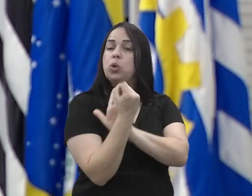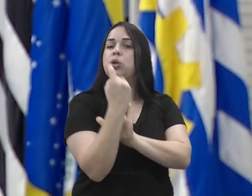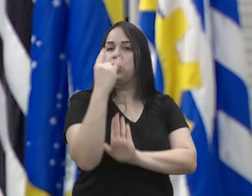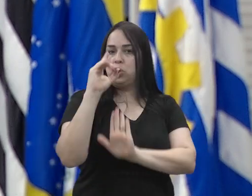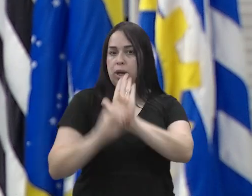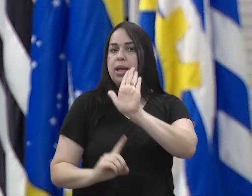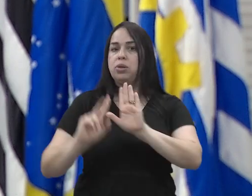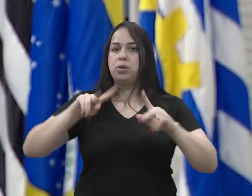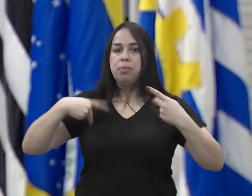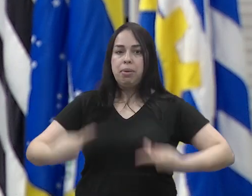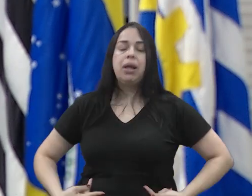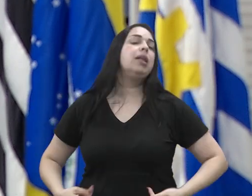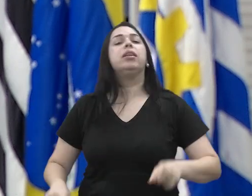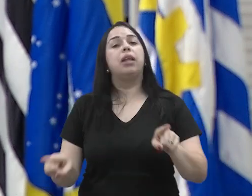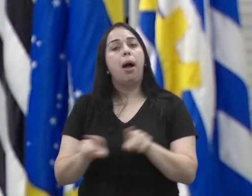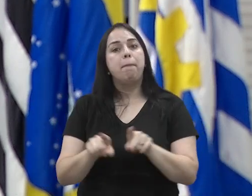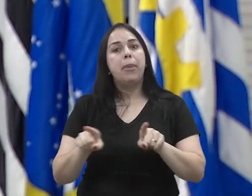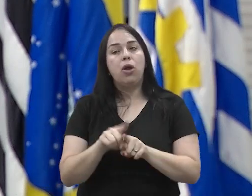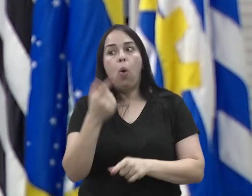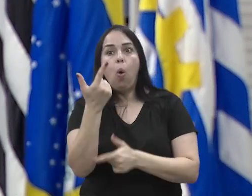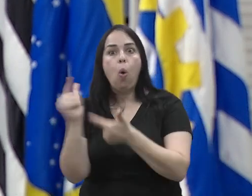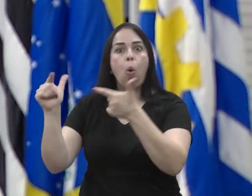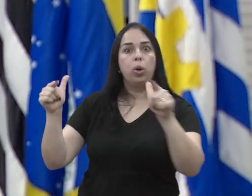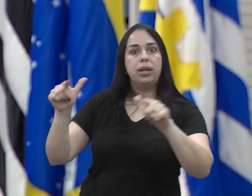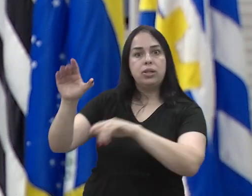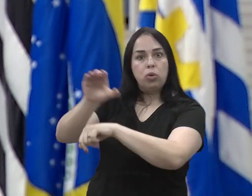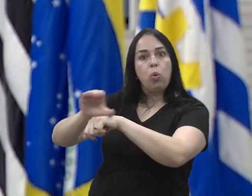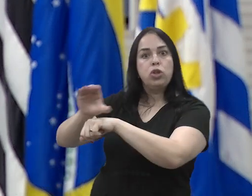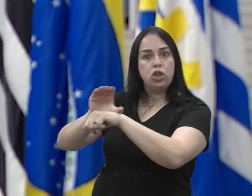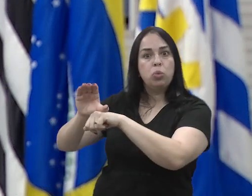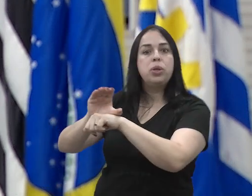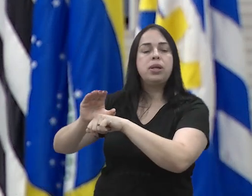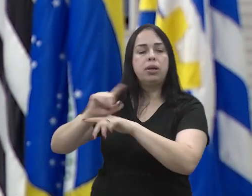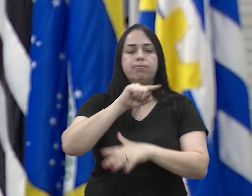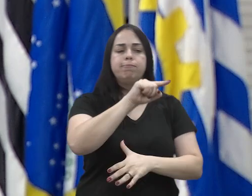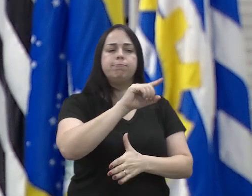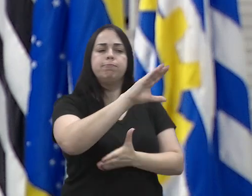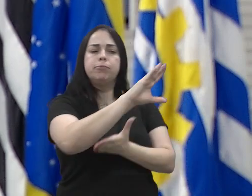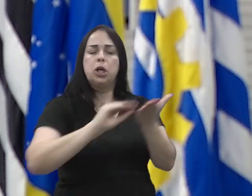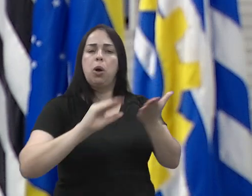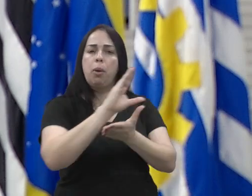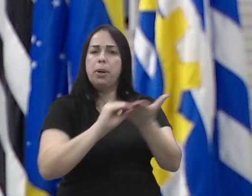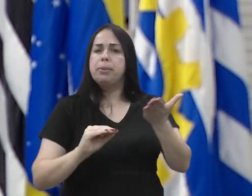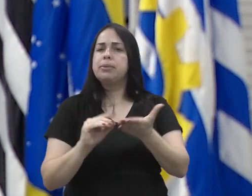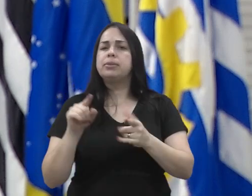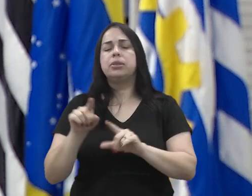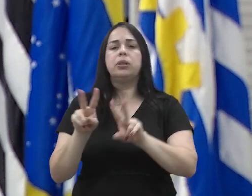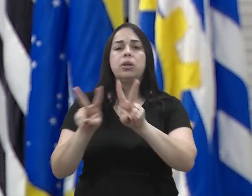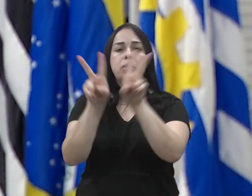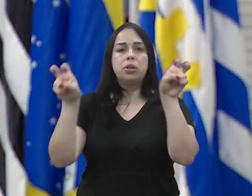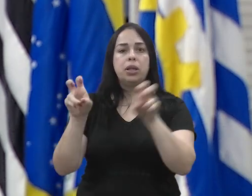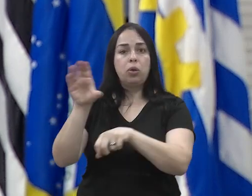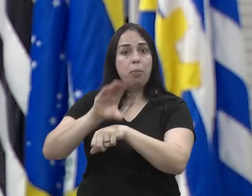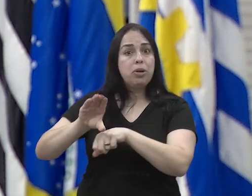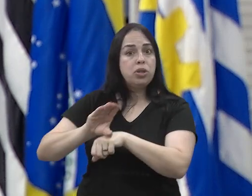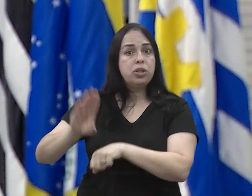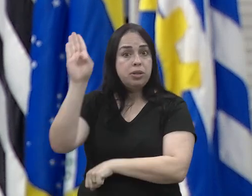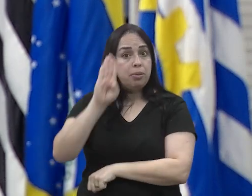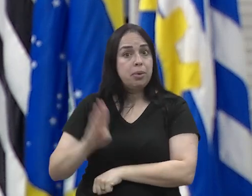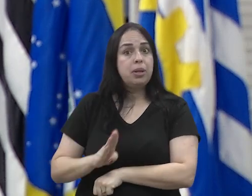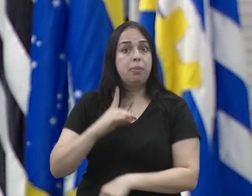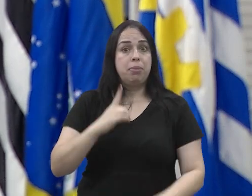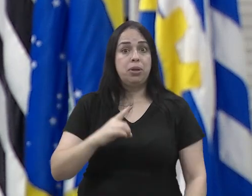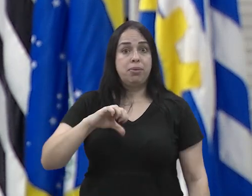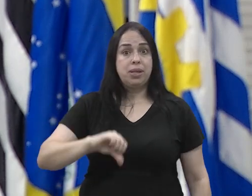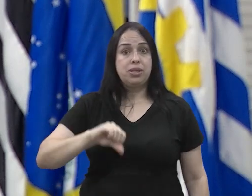humanos. Inclusive, inspirou a criação de muitas constituições do mundo e de democracias recentes, como a Constituição